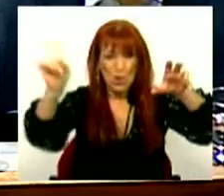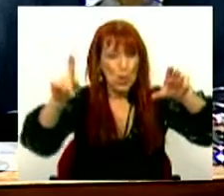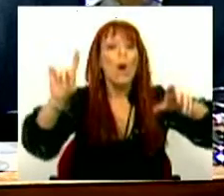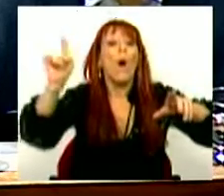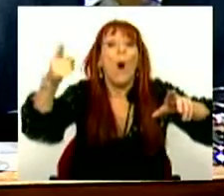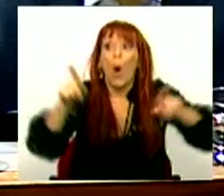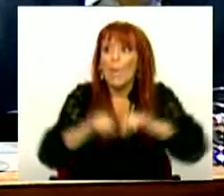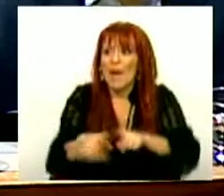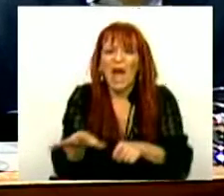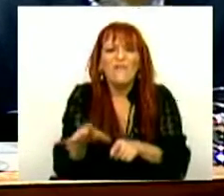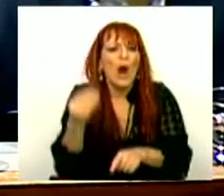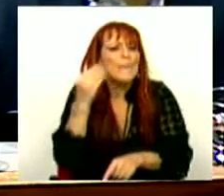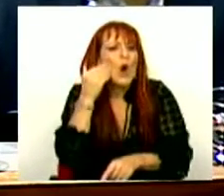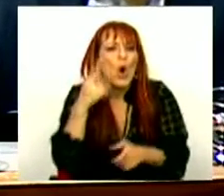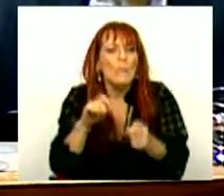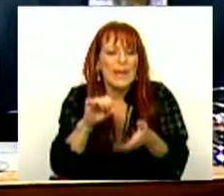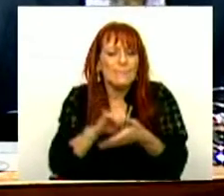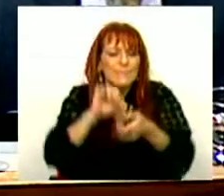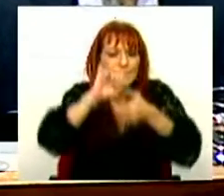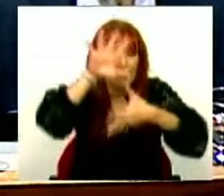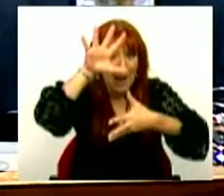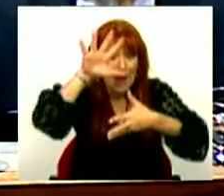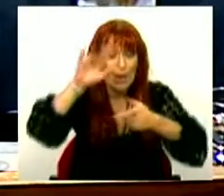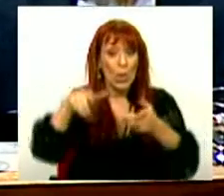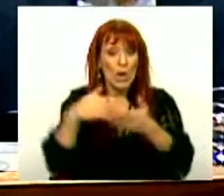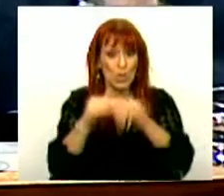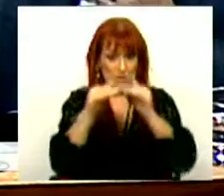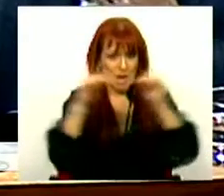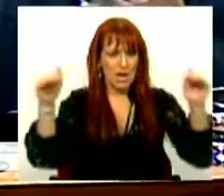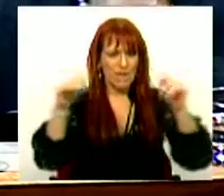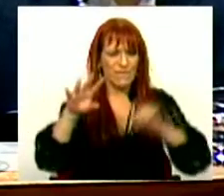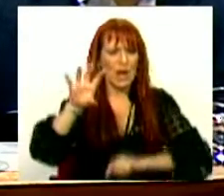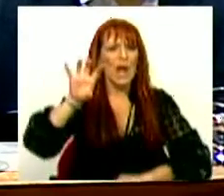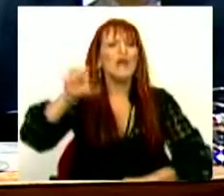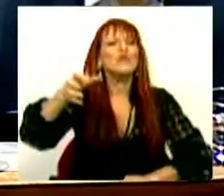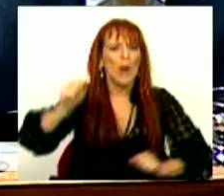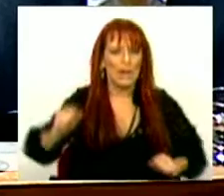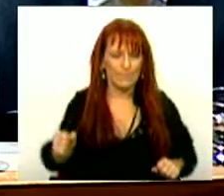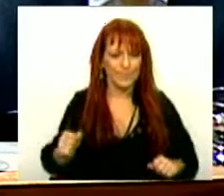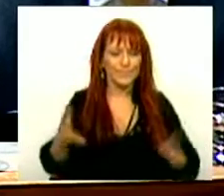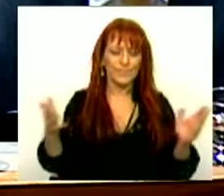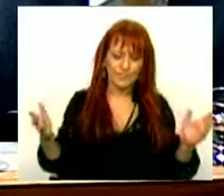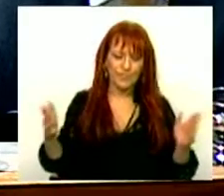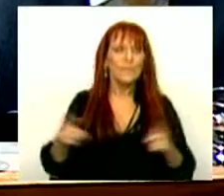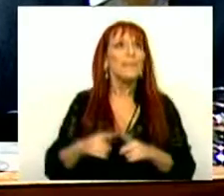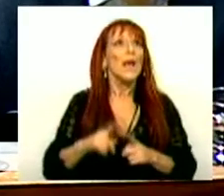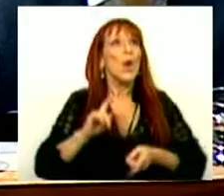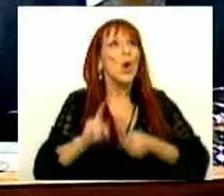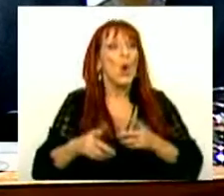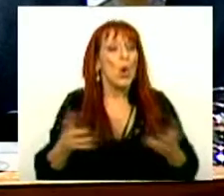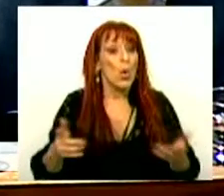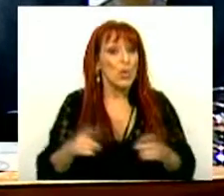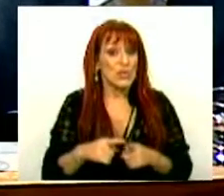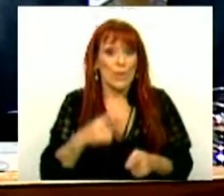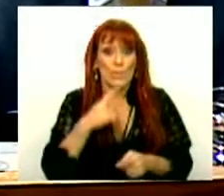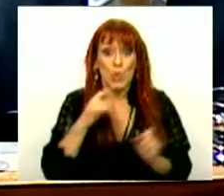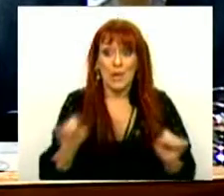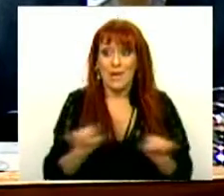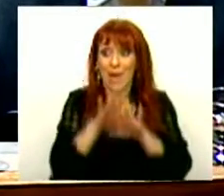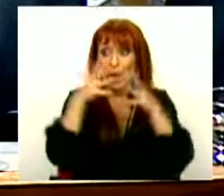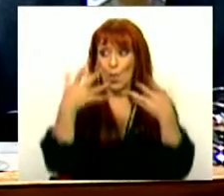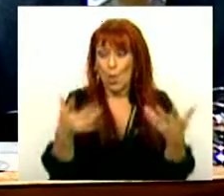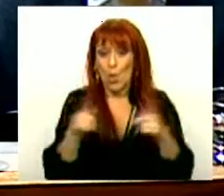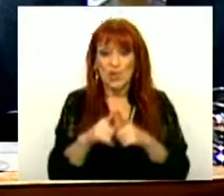senão uma forma de descentralização para um escalão regional. Ora, o que é muito claro